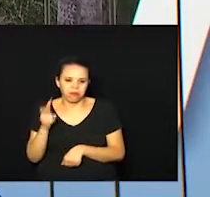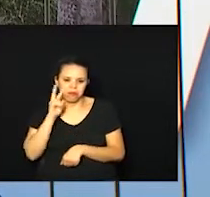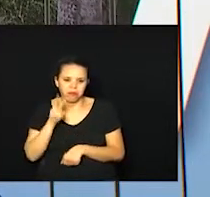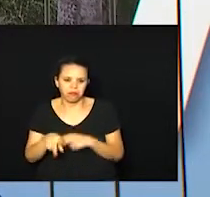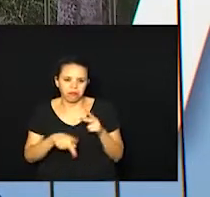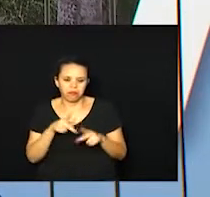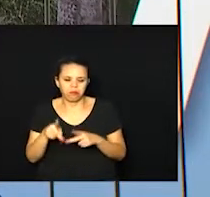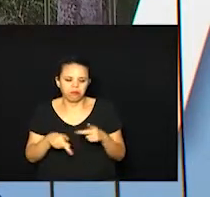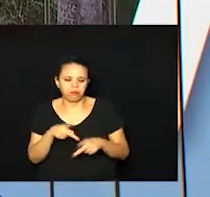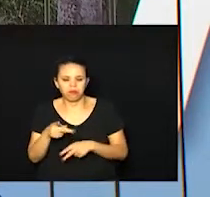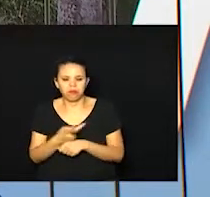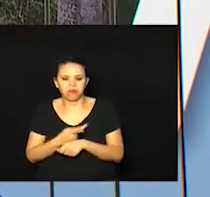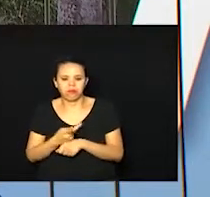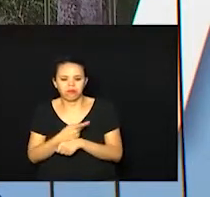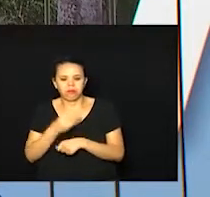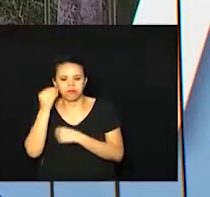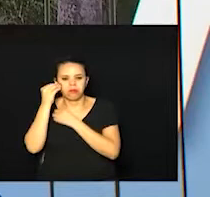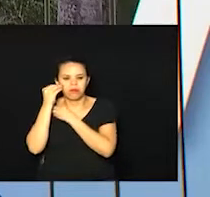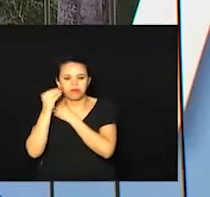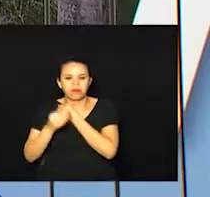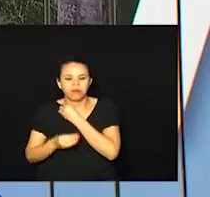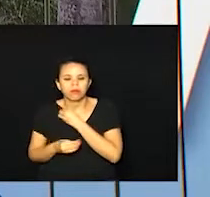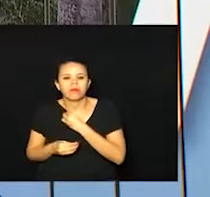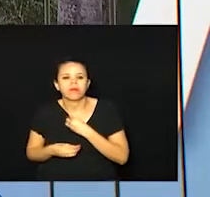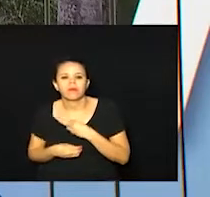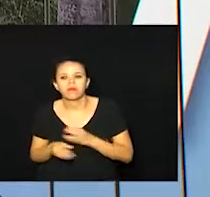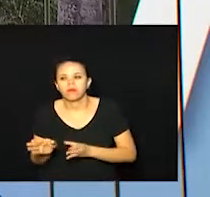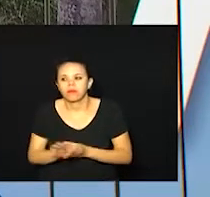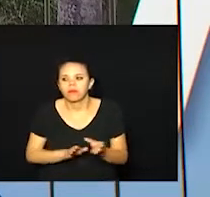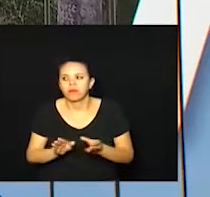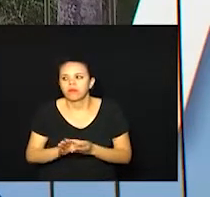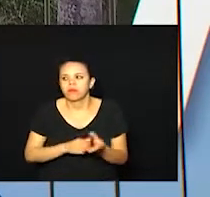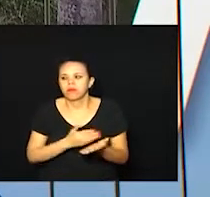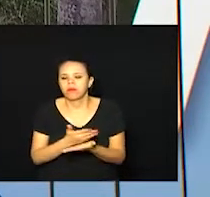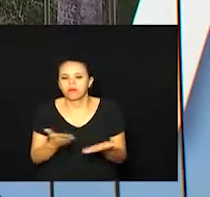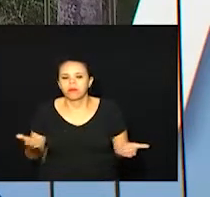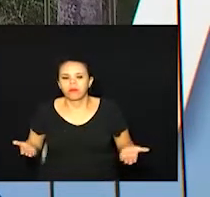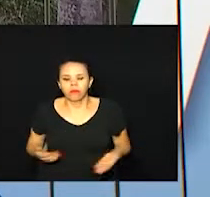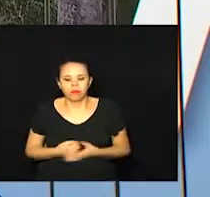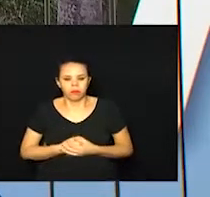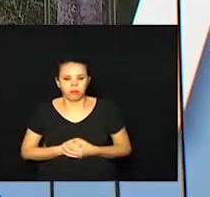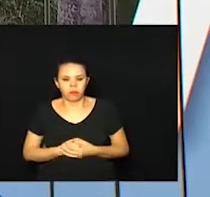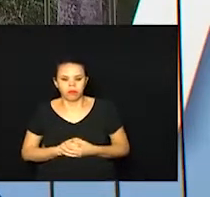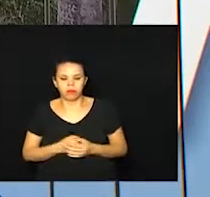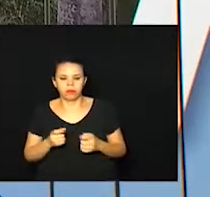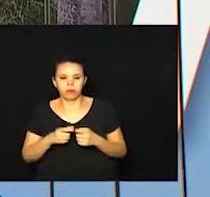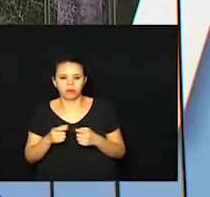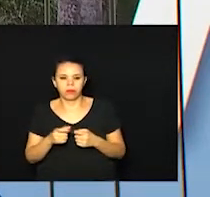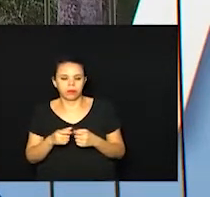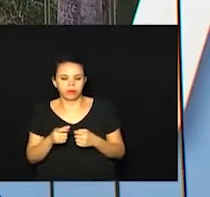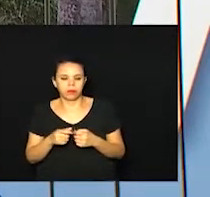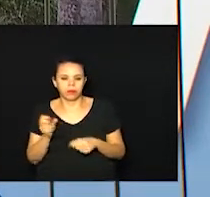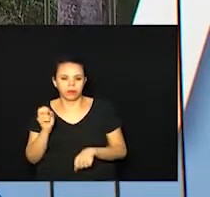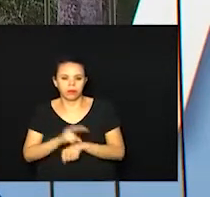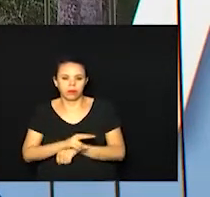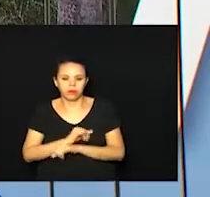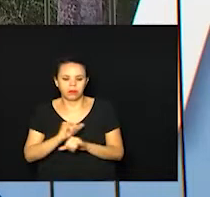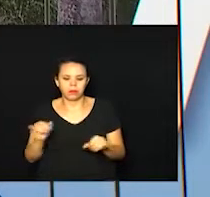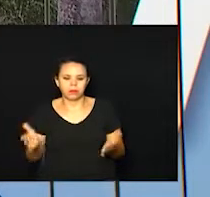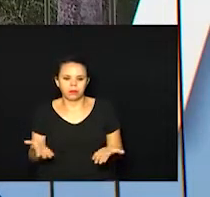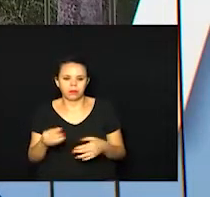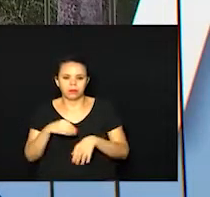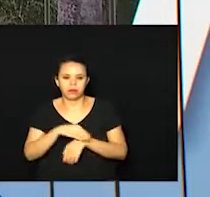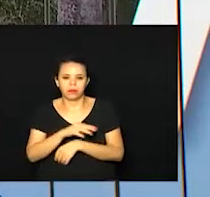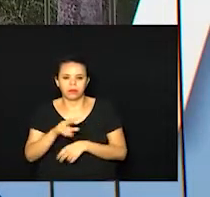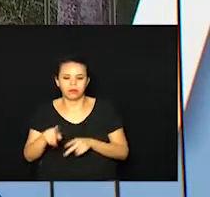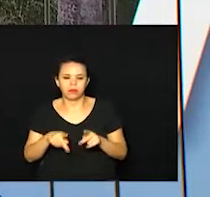as pessoas estão buscando a testagem, essas orientações que o epidemiologista há pouco passou aqui,